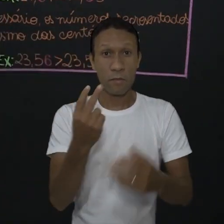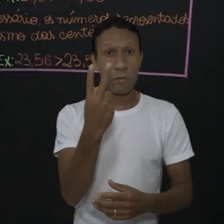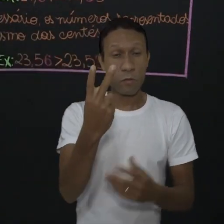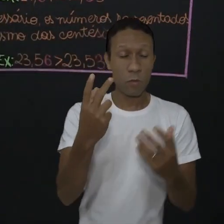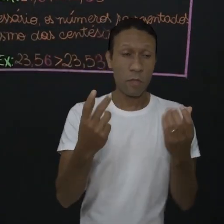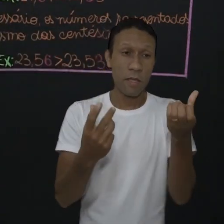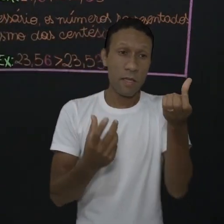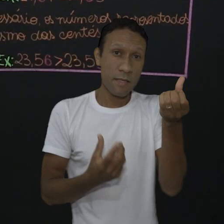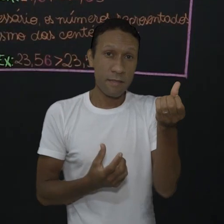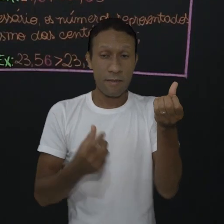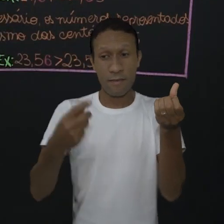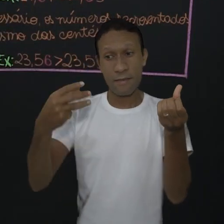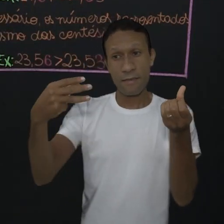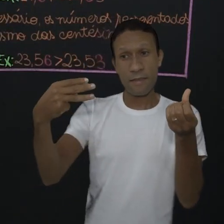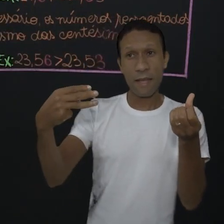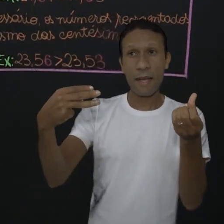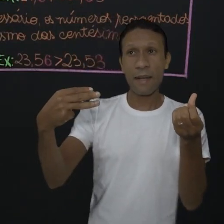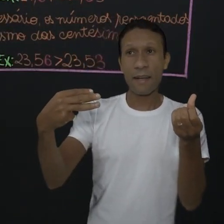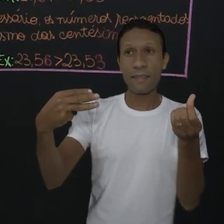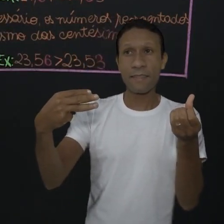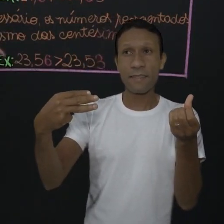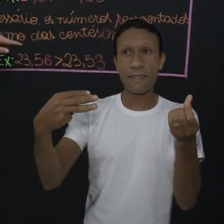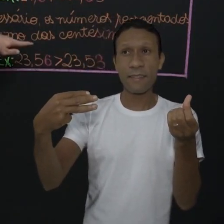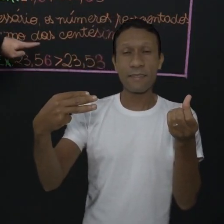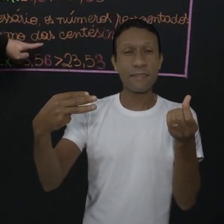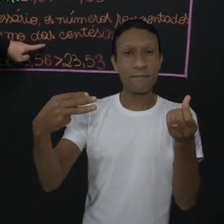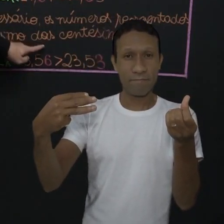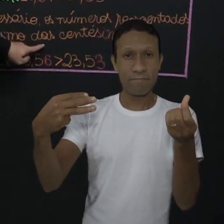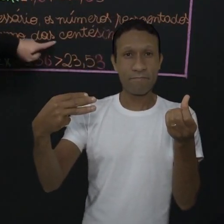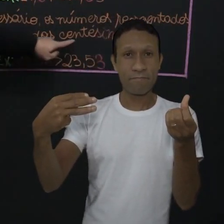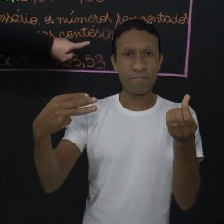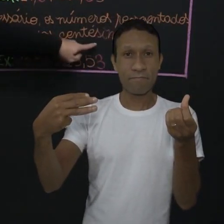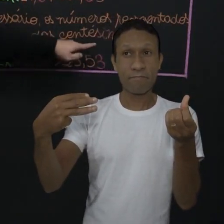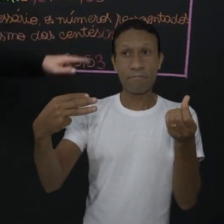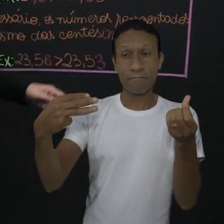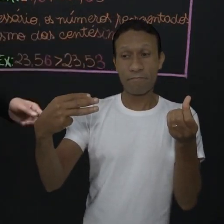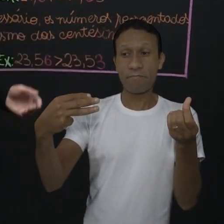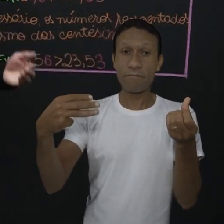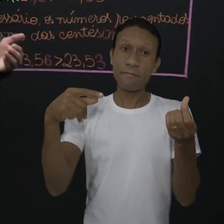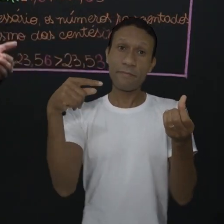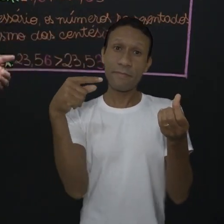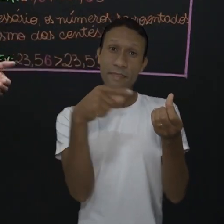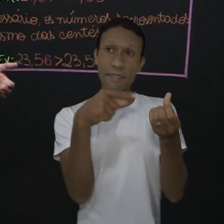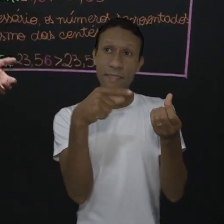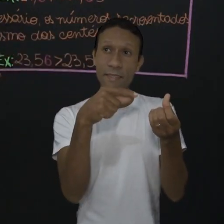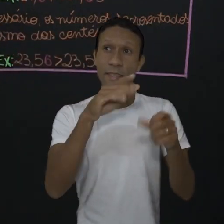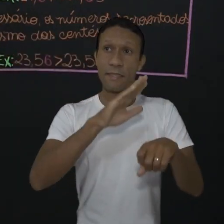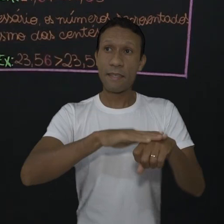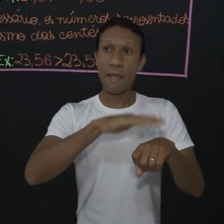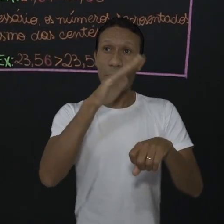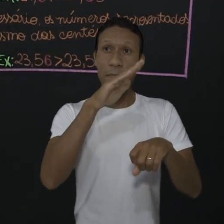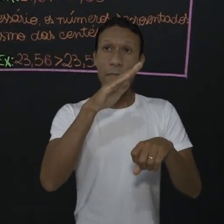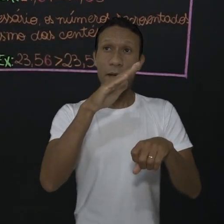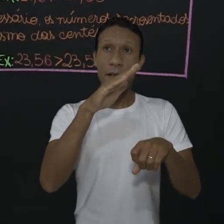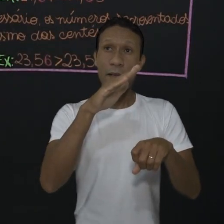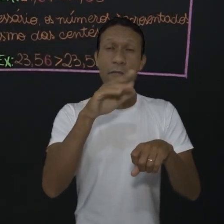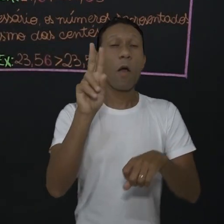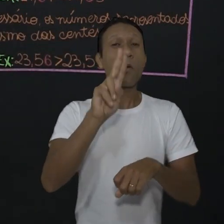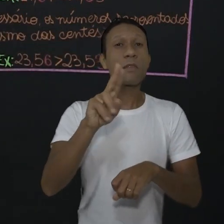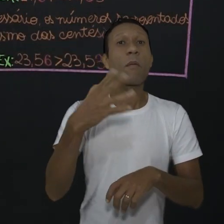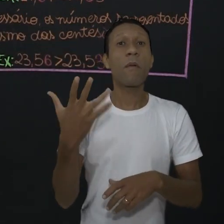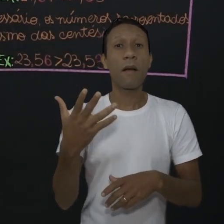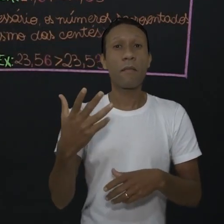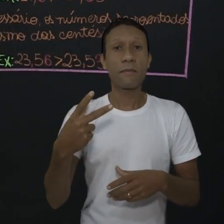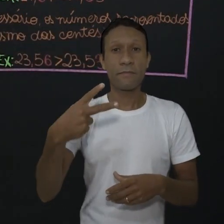esses dois números. Perfeito? O que acontece então? Pelo fato de 6 ser maior que 3, eu vou